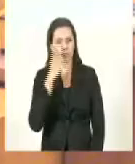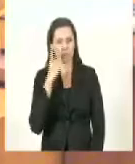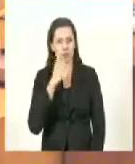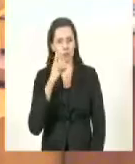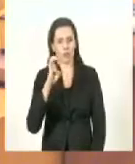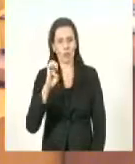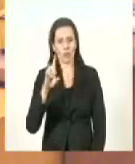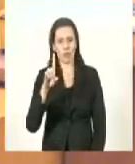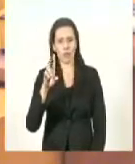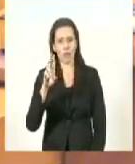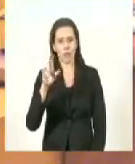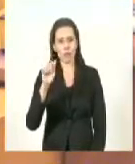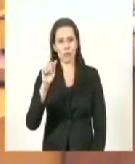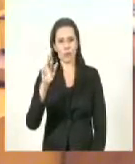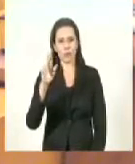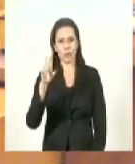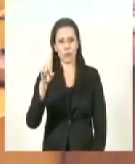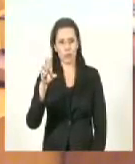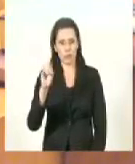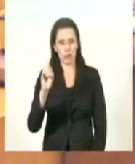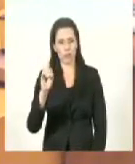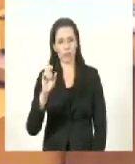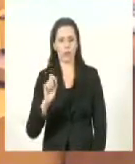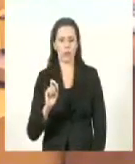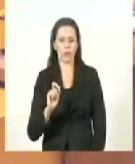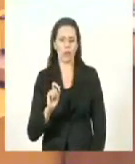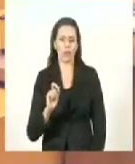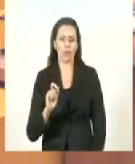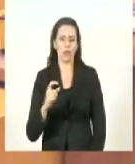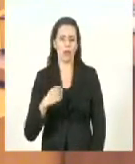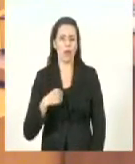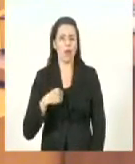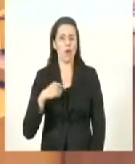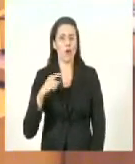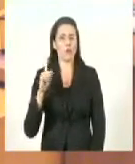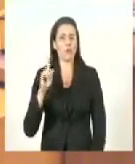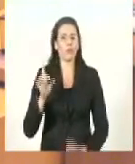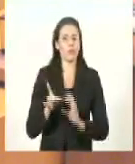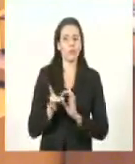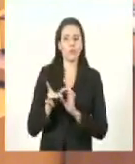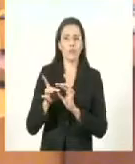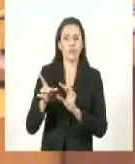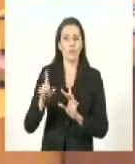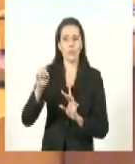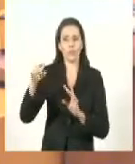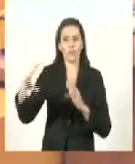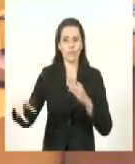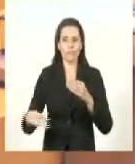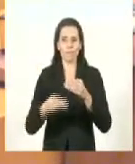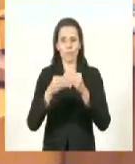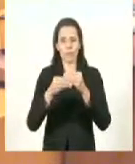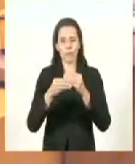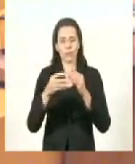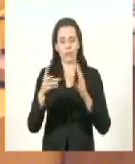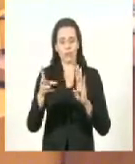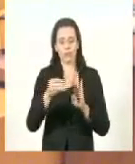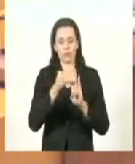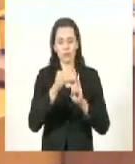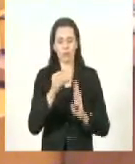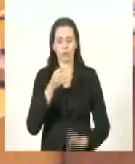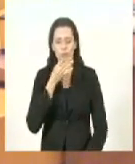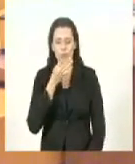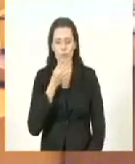Eduardo Braide, pedir desculpas a ele, que eu me atrapalhei um pouco lá na hora de dar a parte, não deu tempo. Mas só